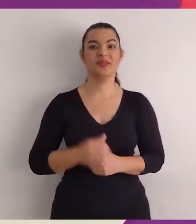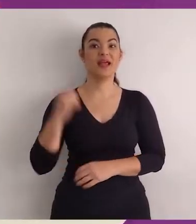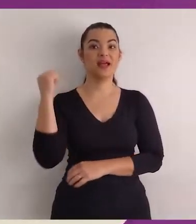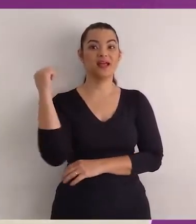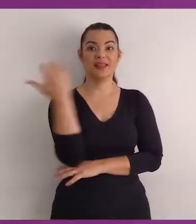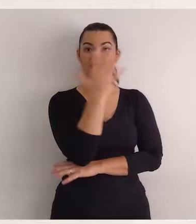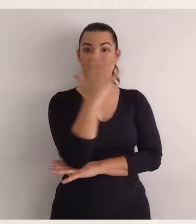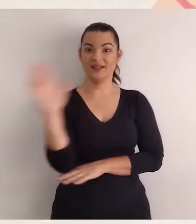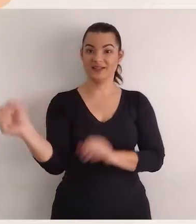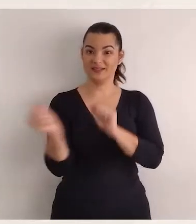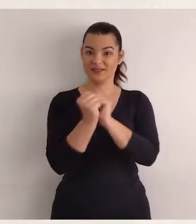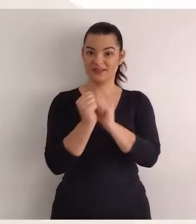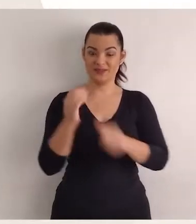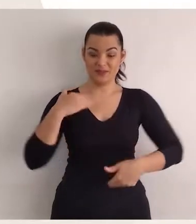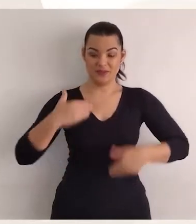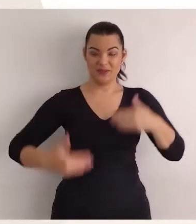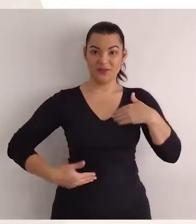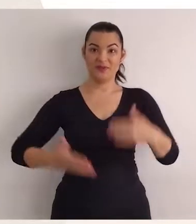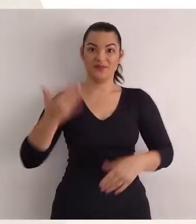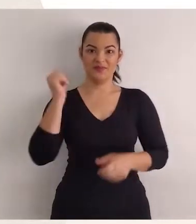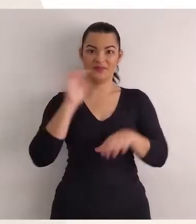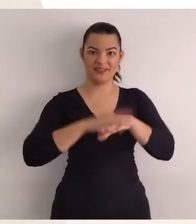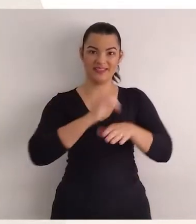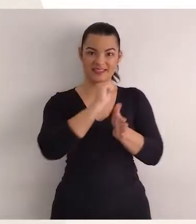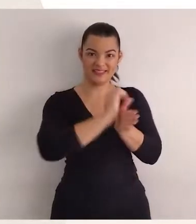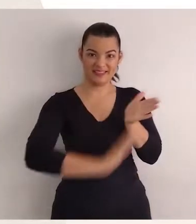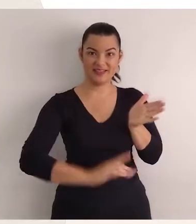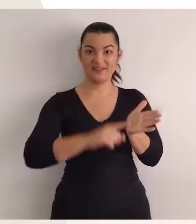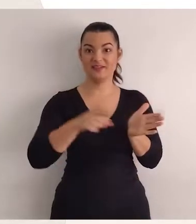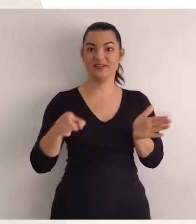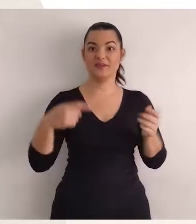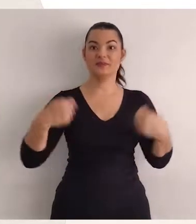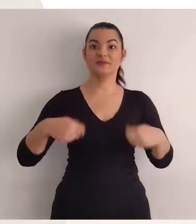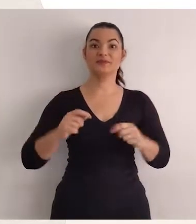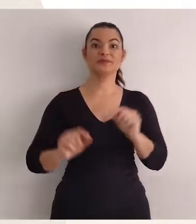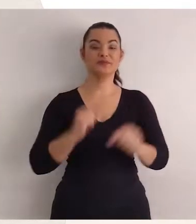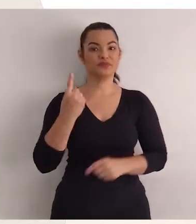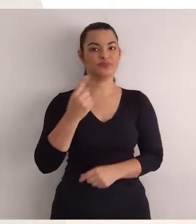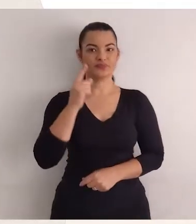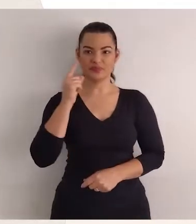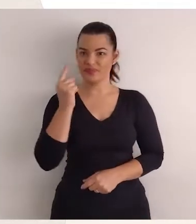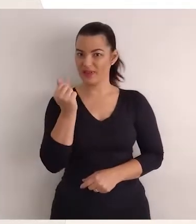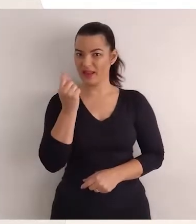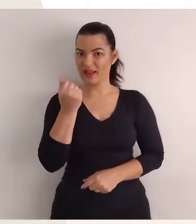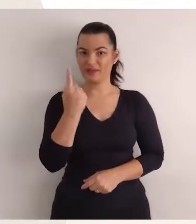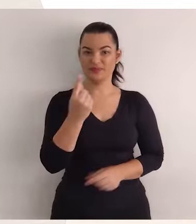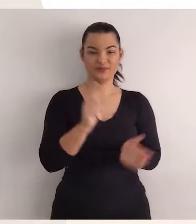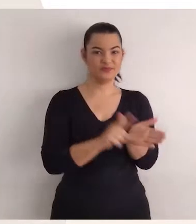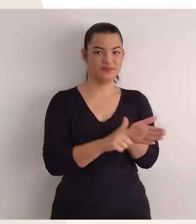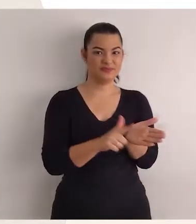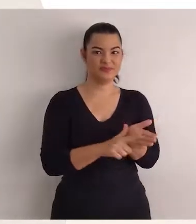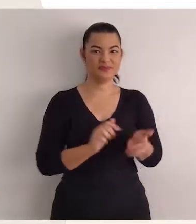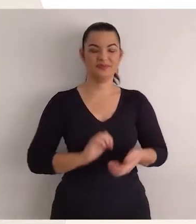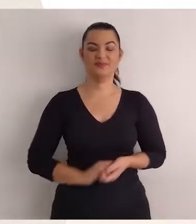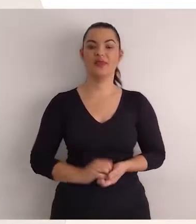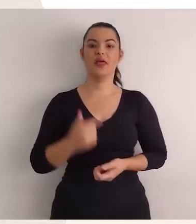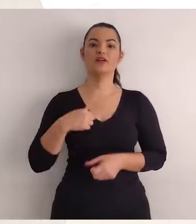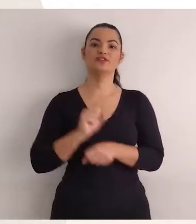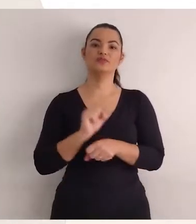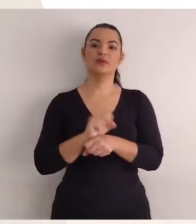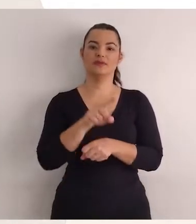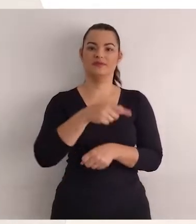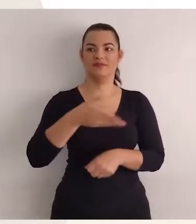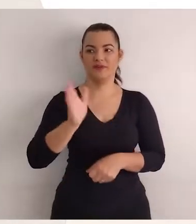Vamos fazer uma atividade? Para essa atividade, você vai precisar de um lápis e um papel. Eu vou esperar